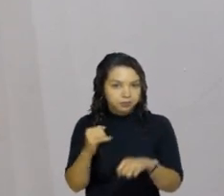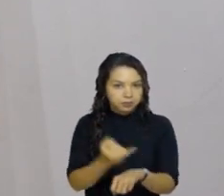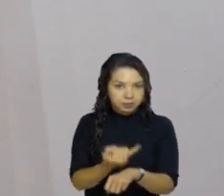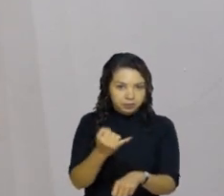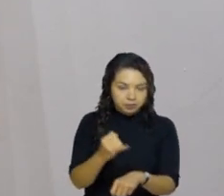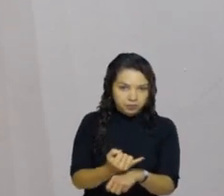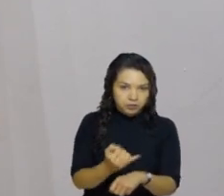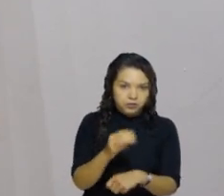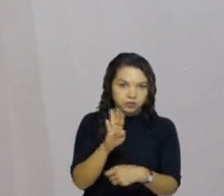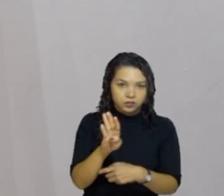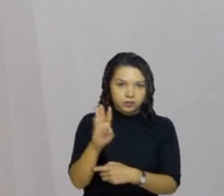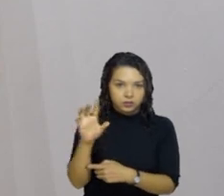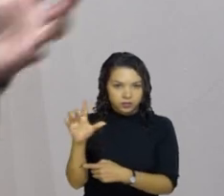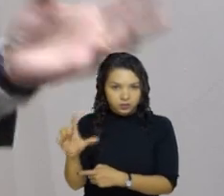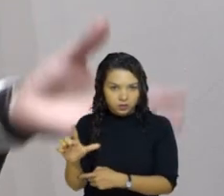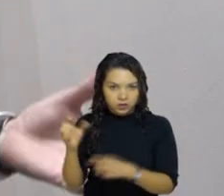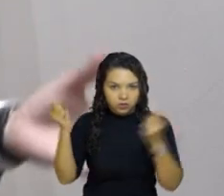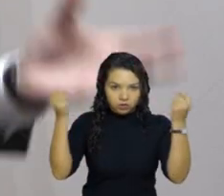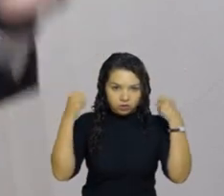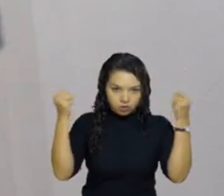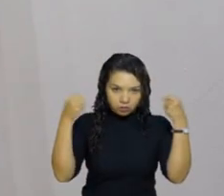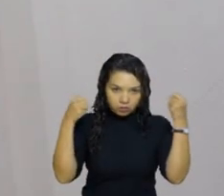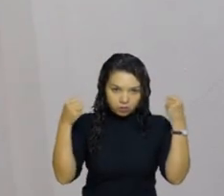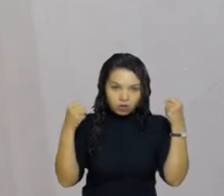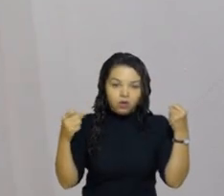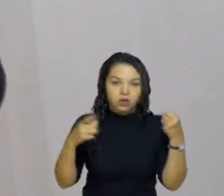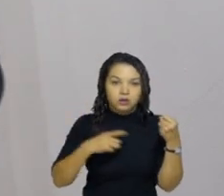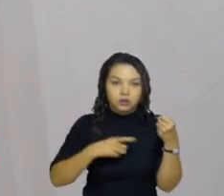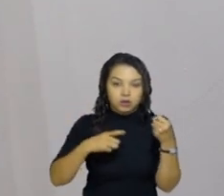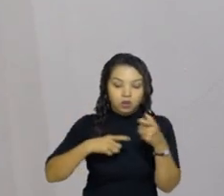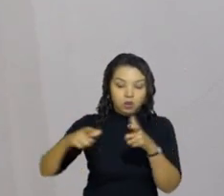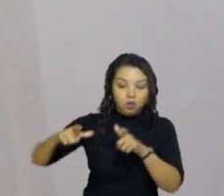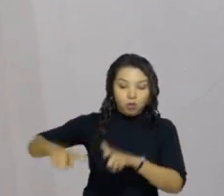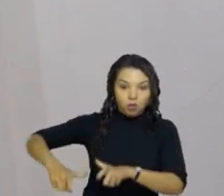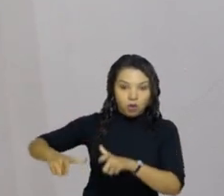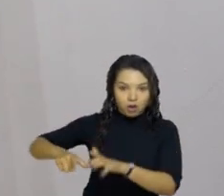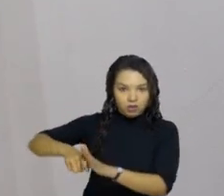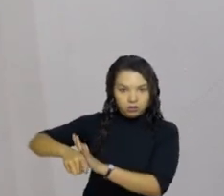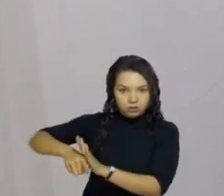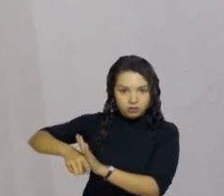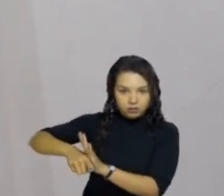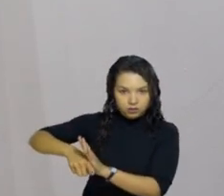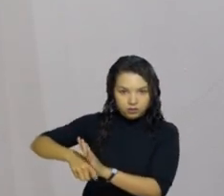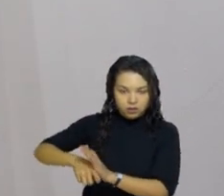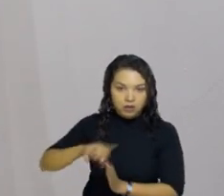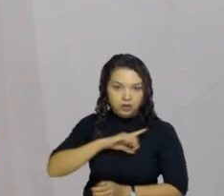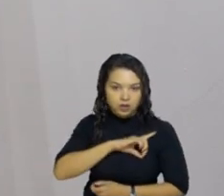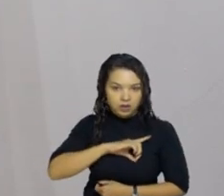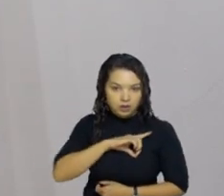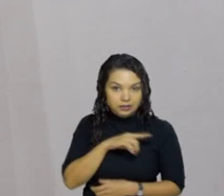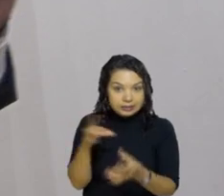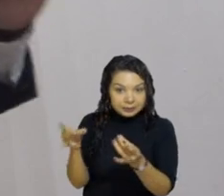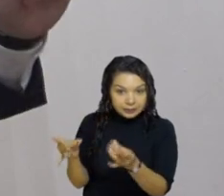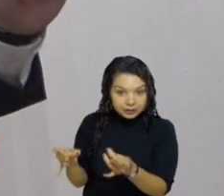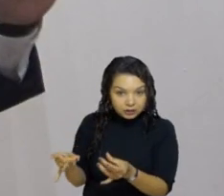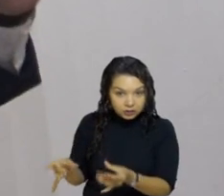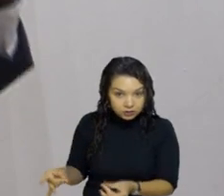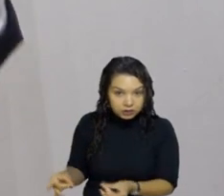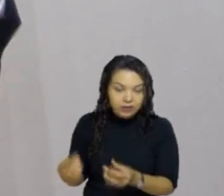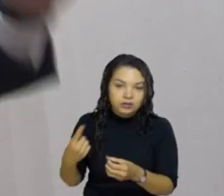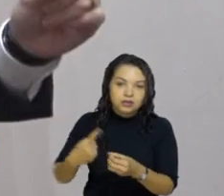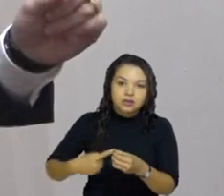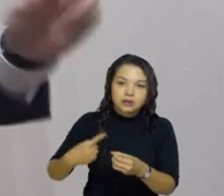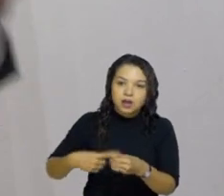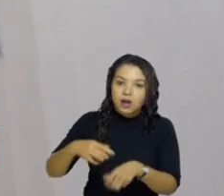Blumenau e Chapecó terão um departamento de investigação com delegacias especializadas. Nas cidades com mais